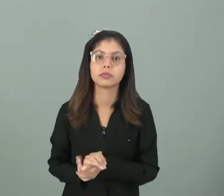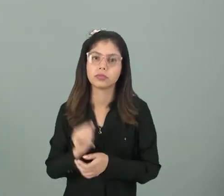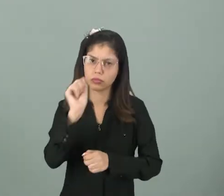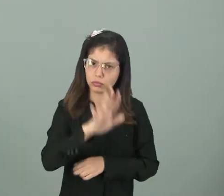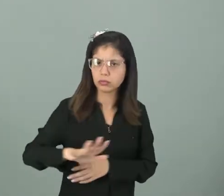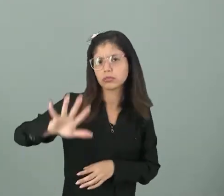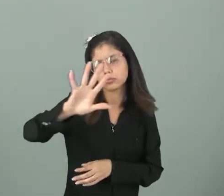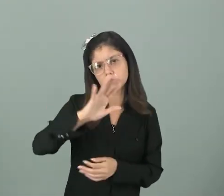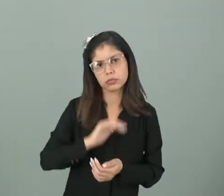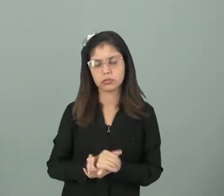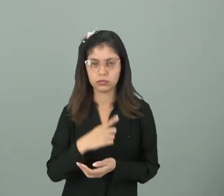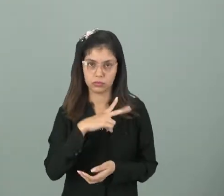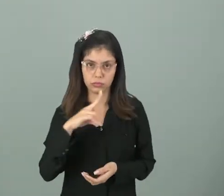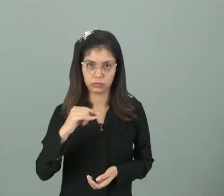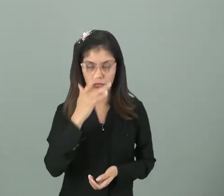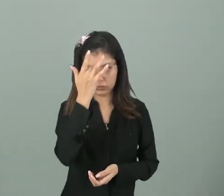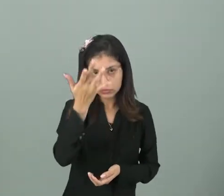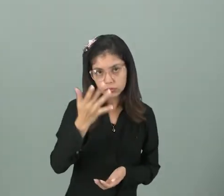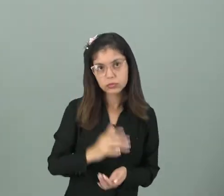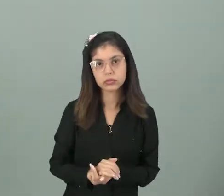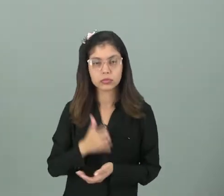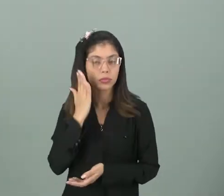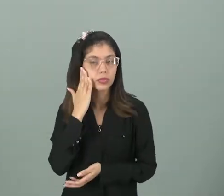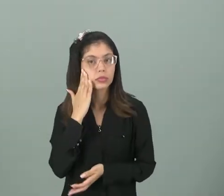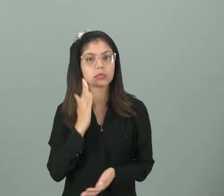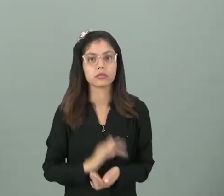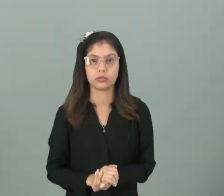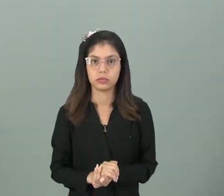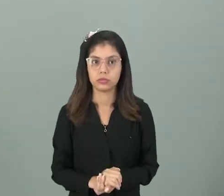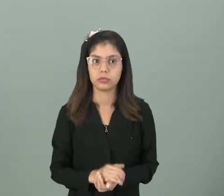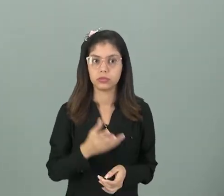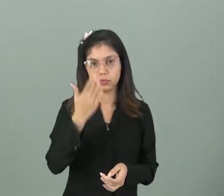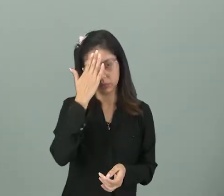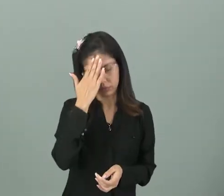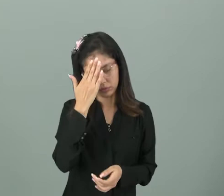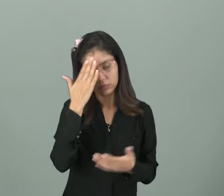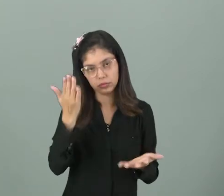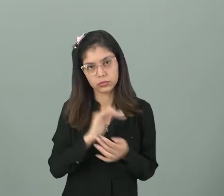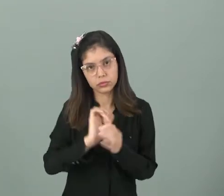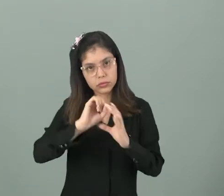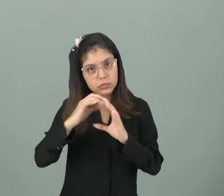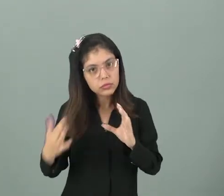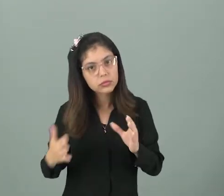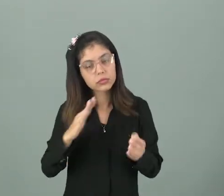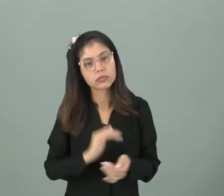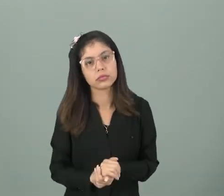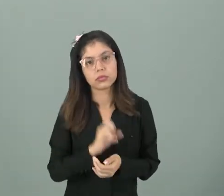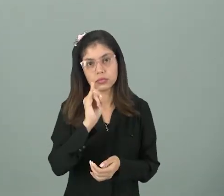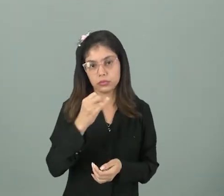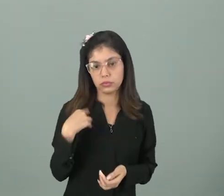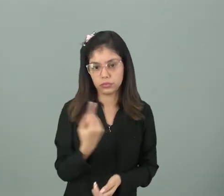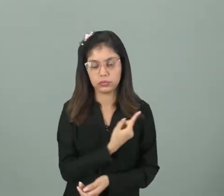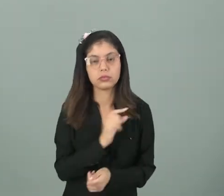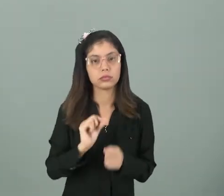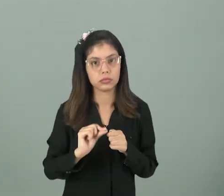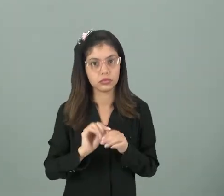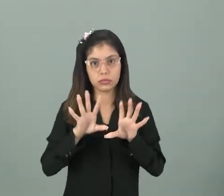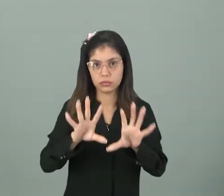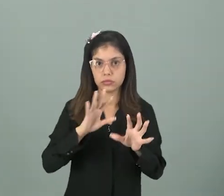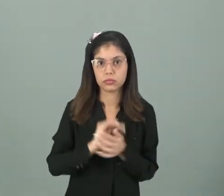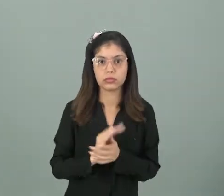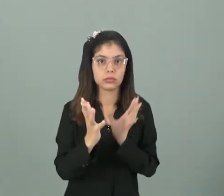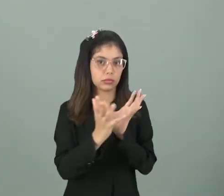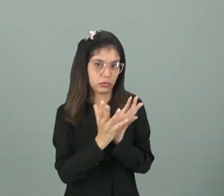todo, torna-se mais fácil também a gente compreender as relações que existem e as características se a gente faz isso, se a gente